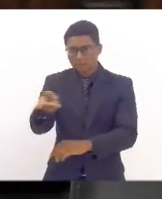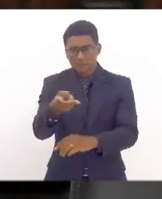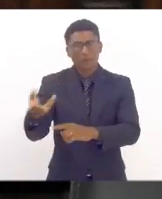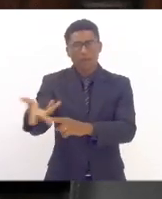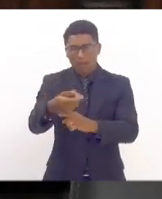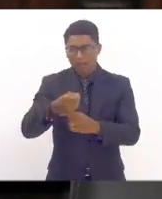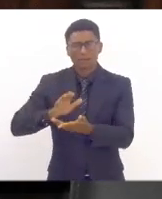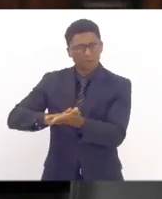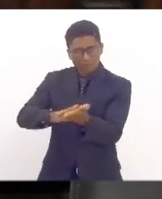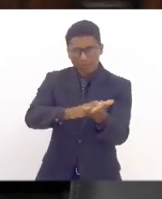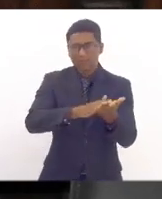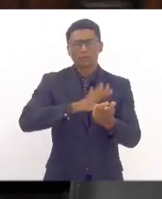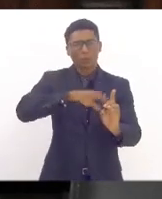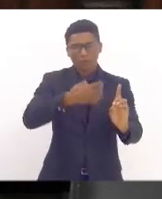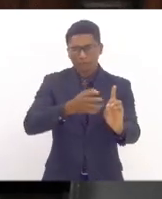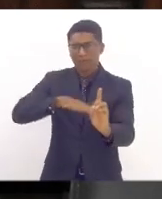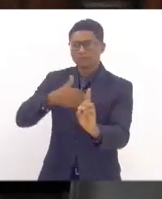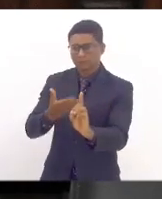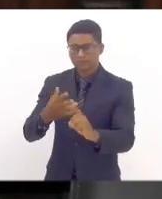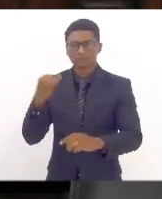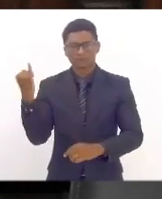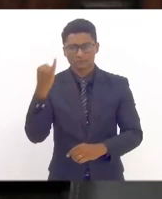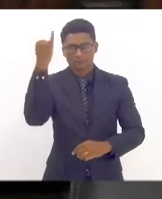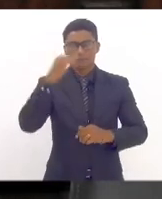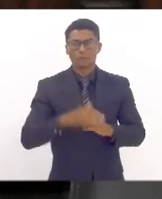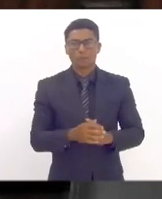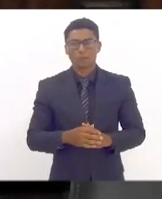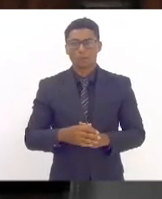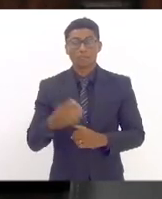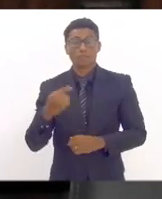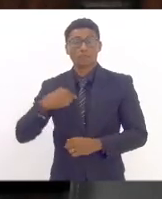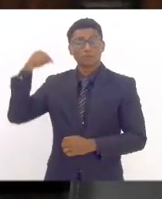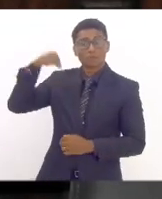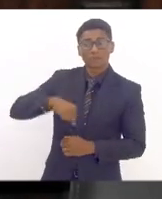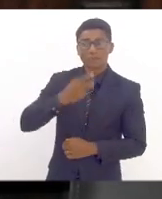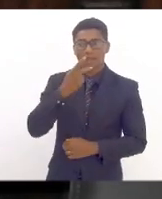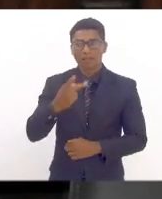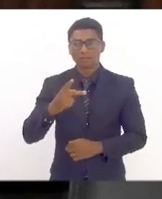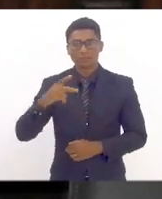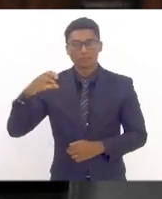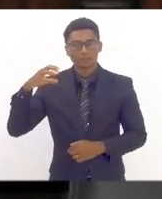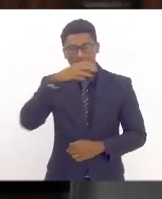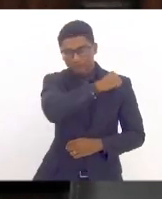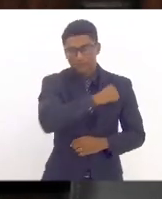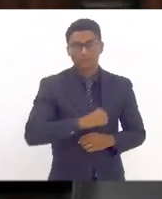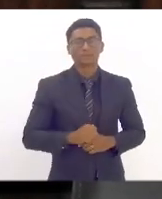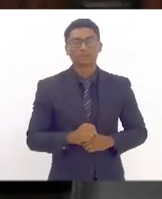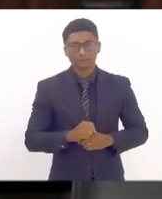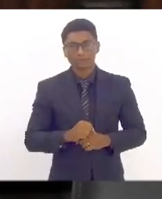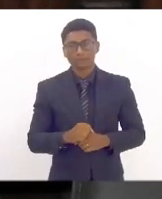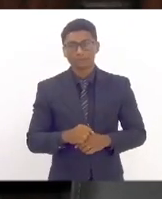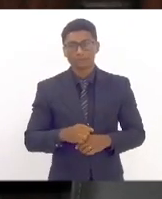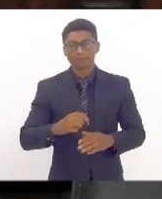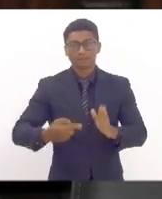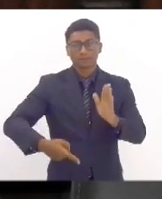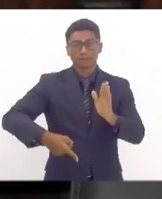homenagem e merece reconhecimento olha pessoal eu quero aqui dizer muito rapidamente em primeiro lugar é que fui